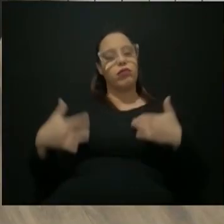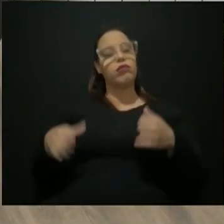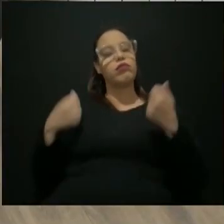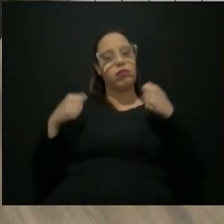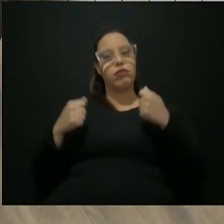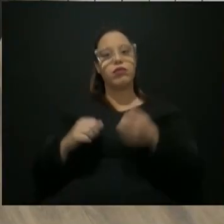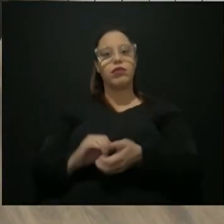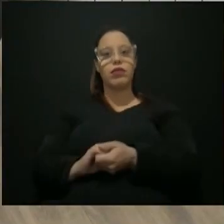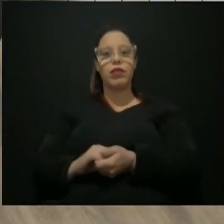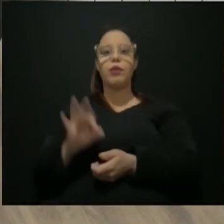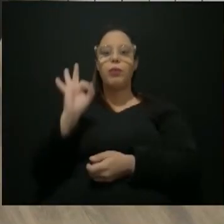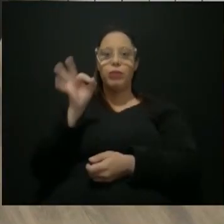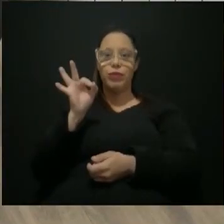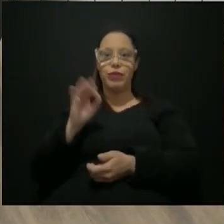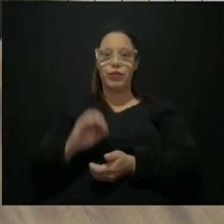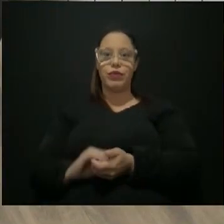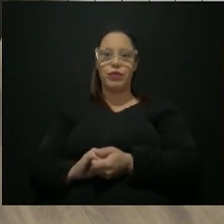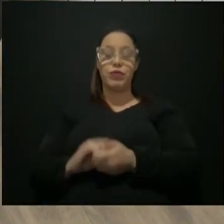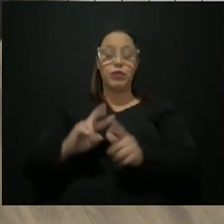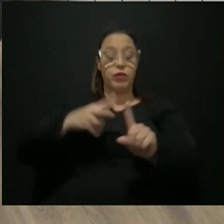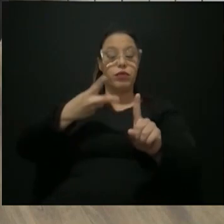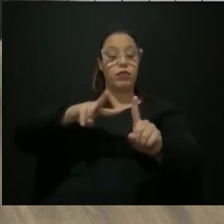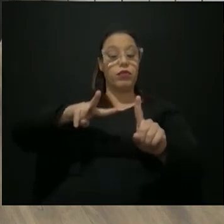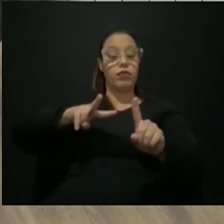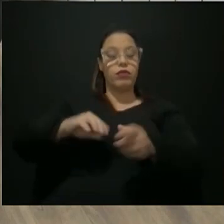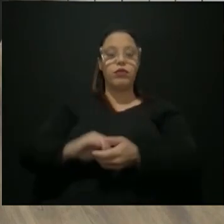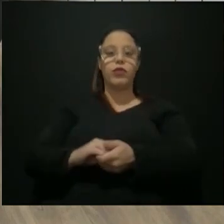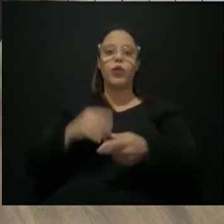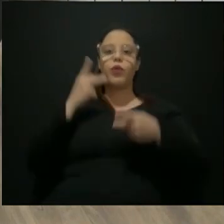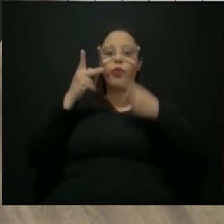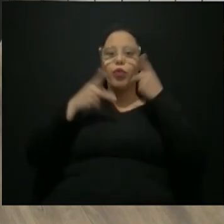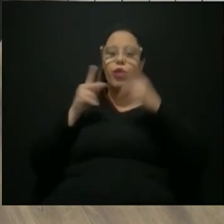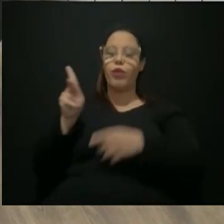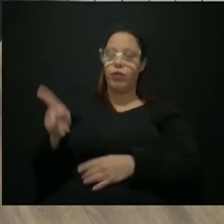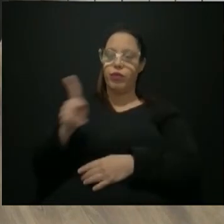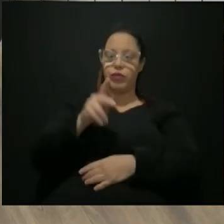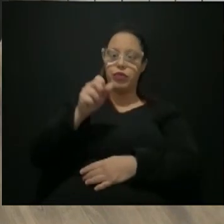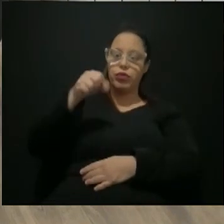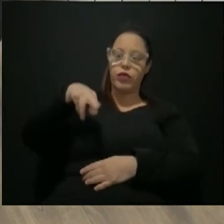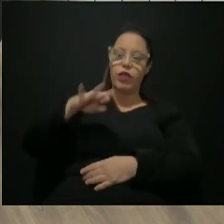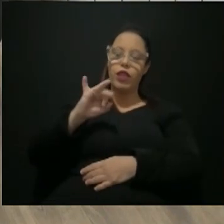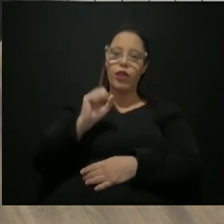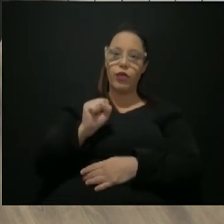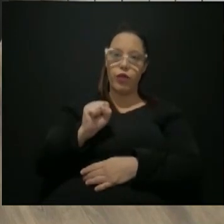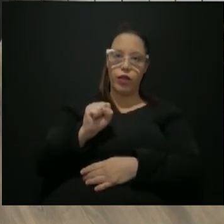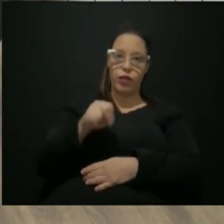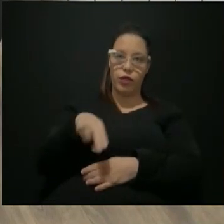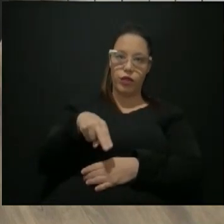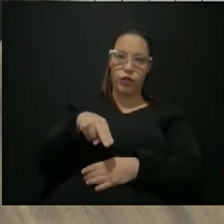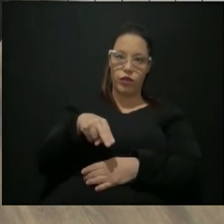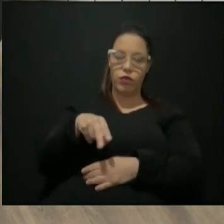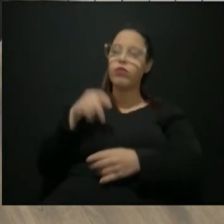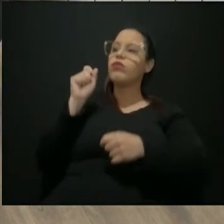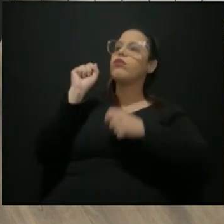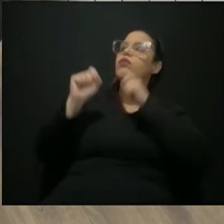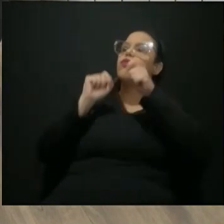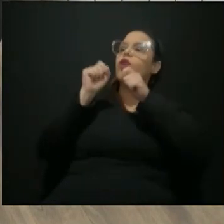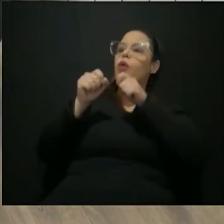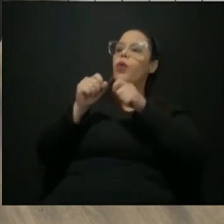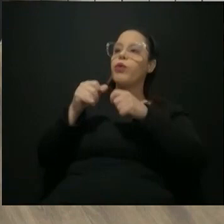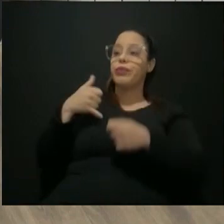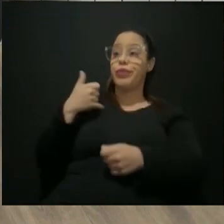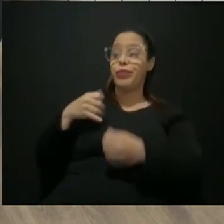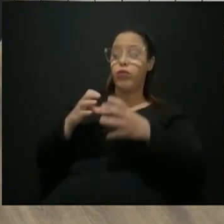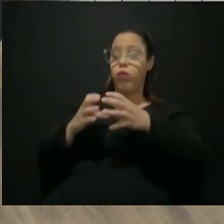bem. Estamos aqui no Ponto de Vista, falando com o professor Anderson Gonçalves sobre o envelhecimento, né? O